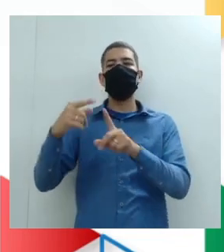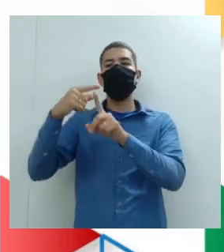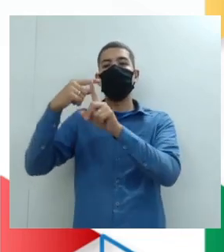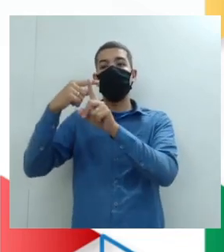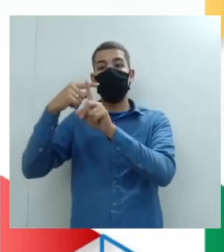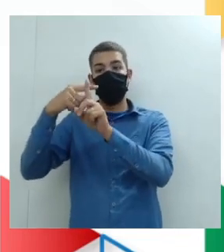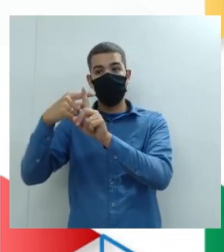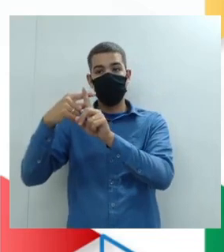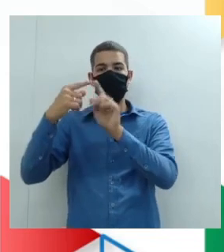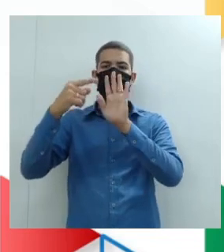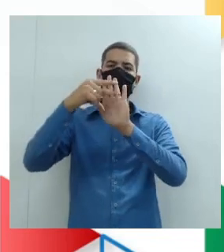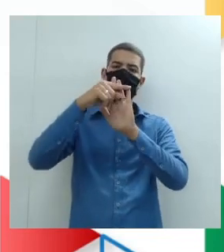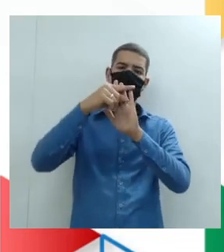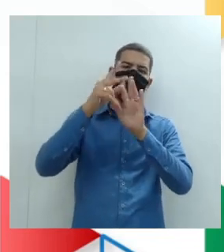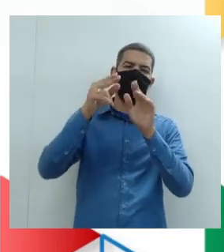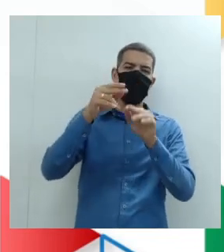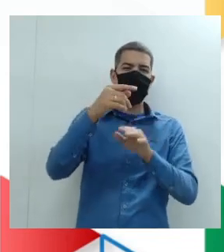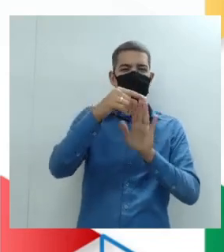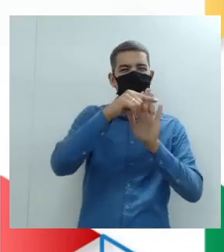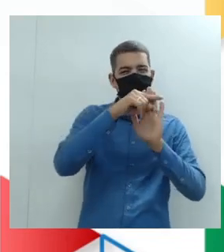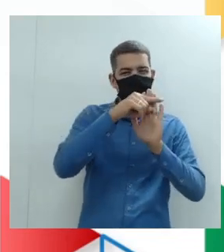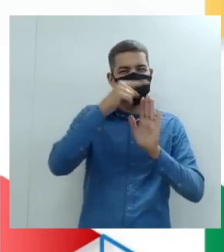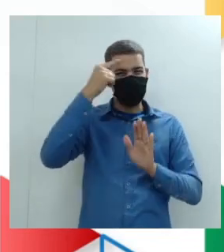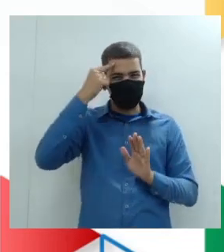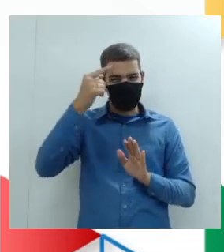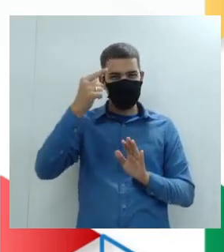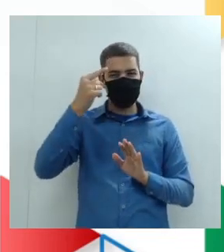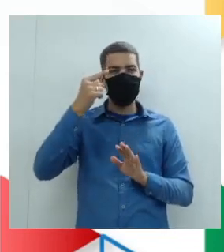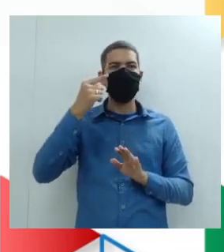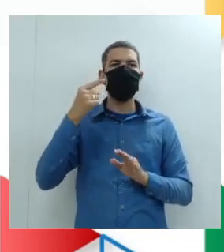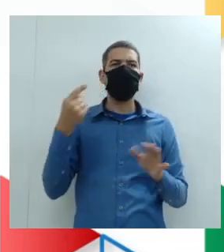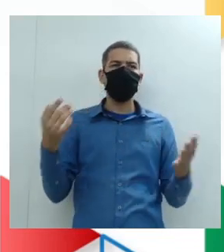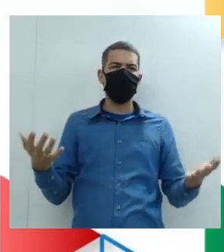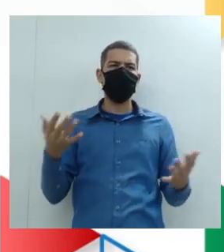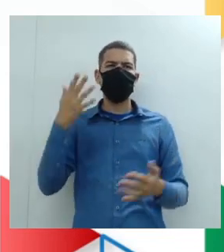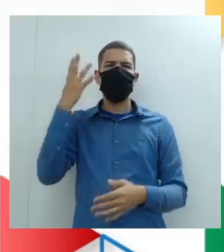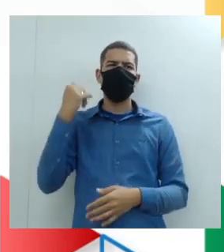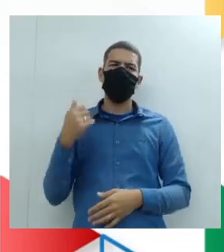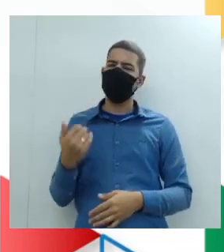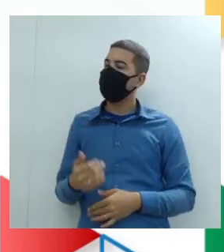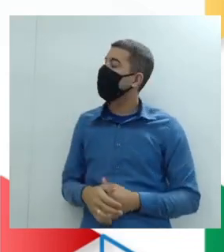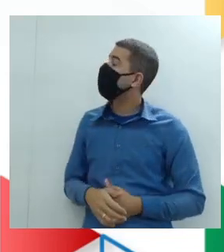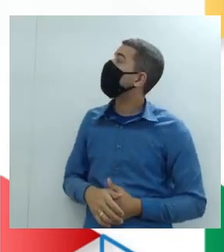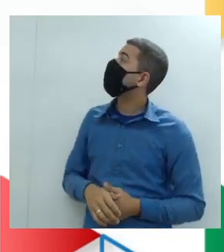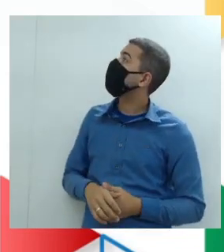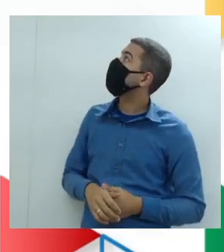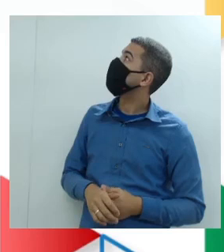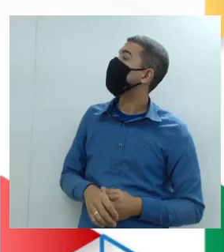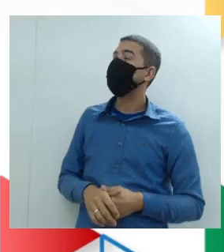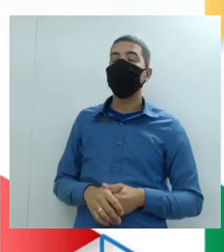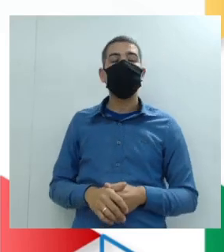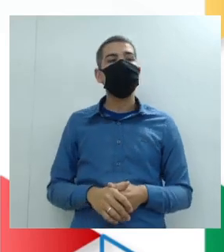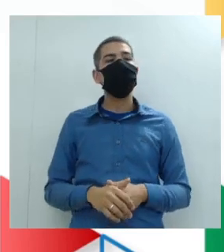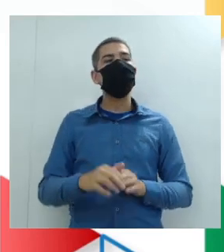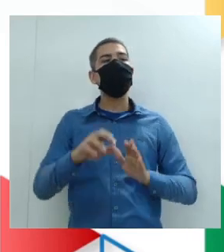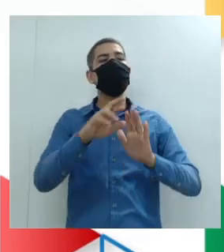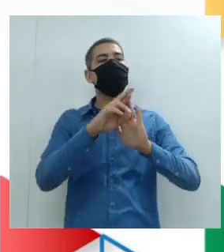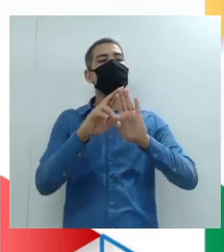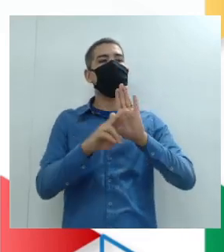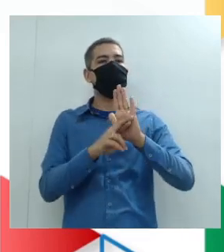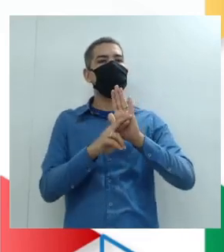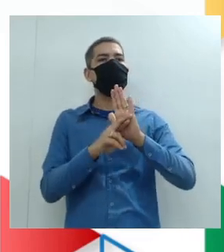menos, tá? Aquele sinalzinho, não esquece, tá? Então, divisão do inteiro. Então, o que eu faço? A regra é assim,